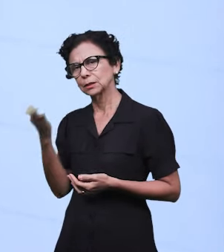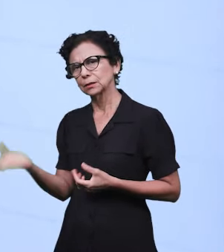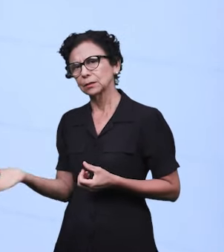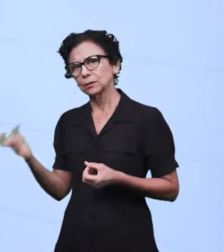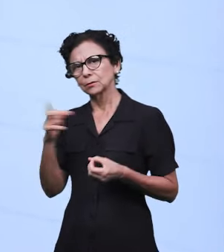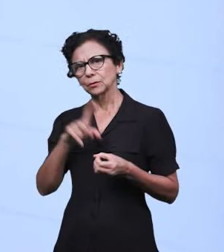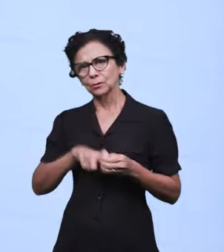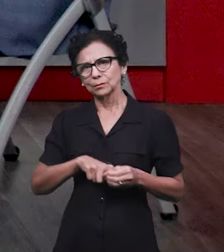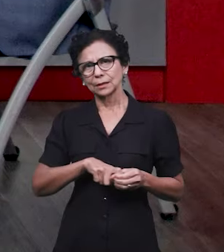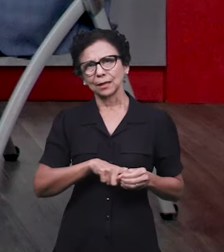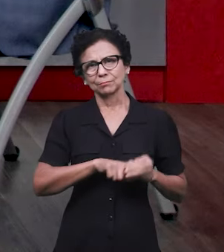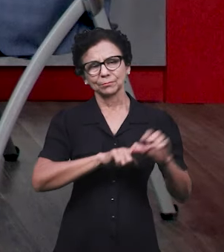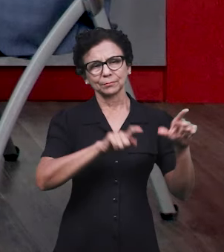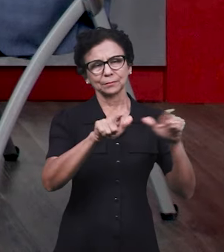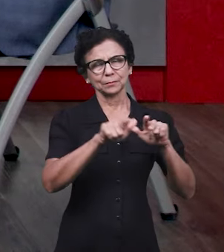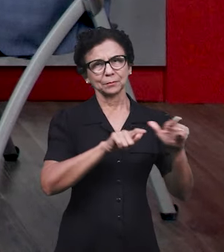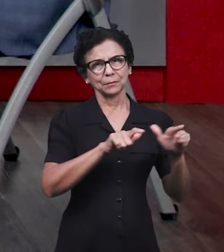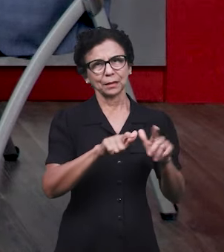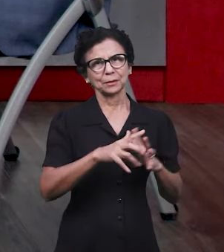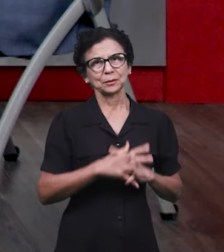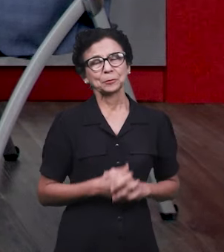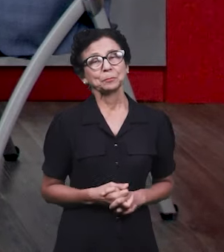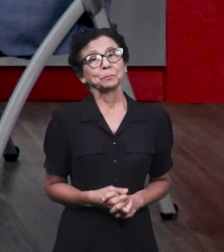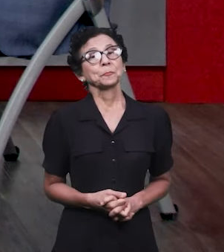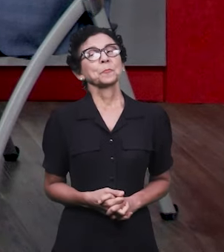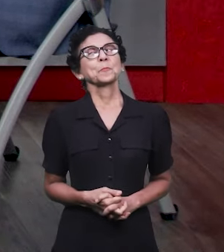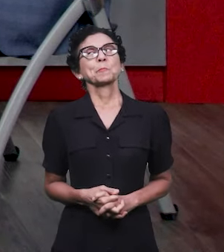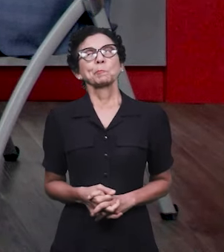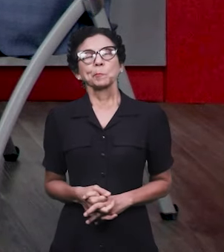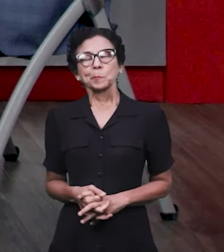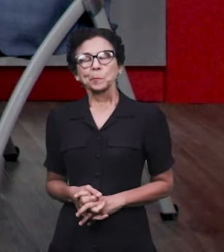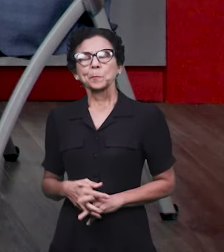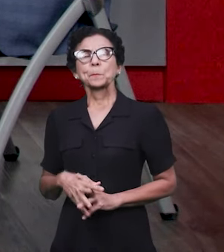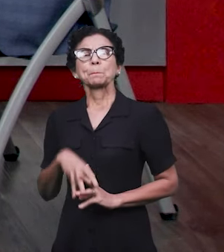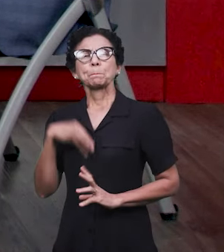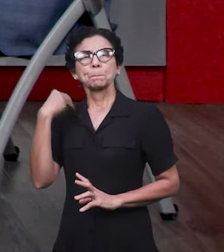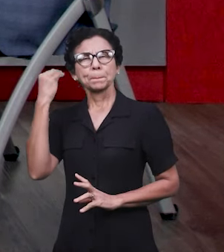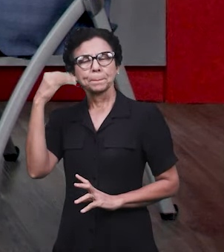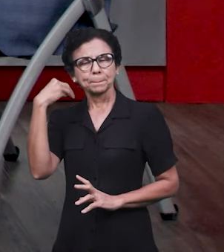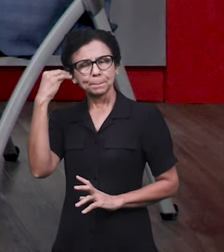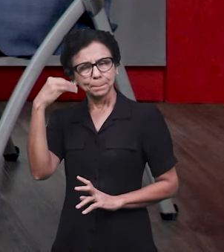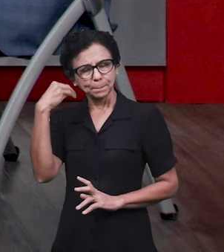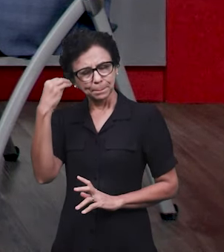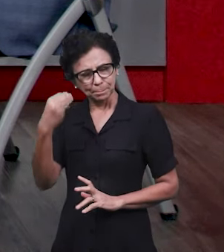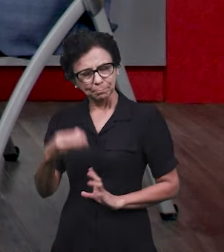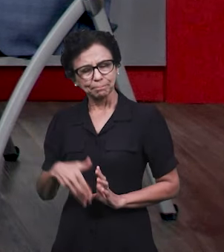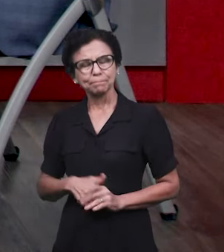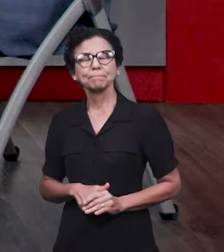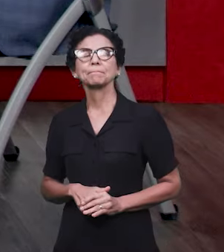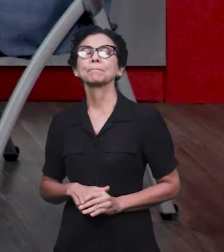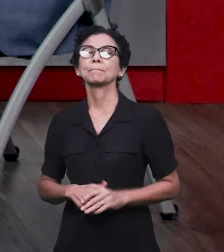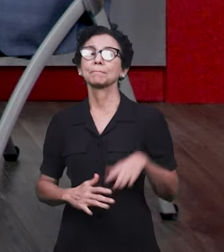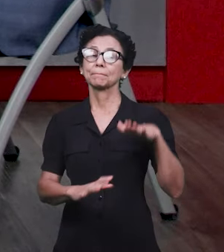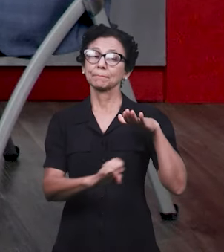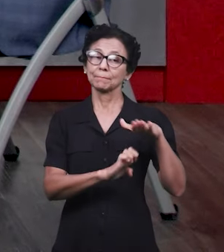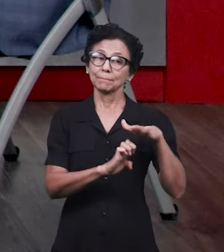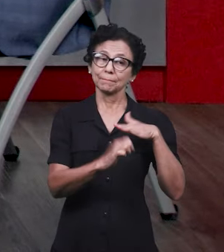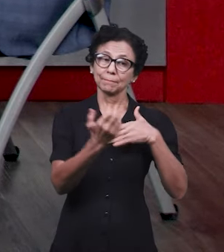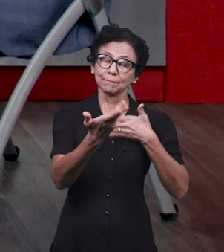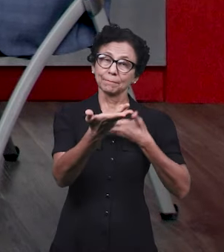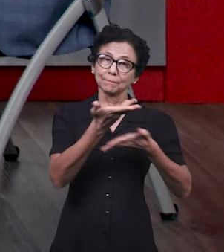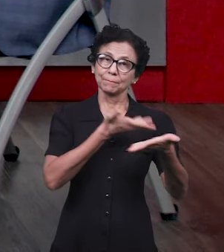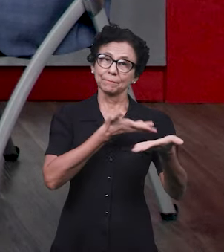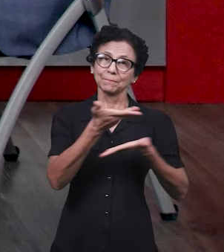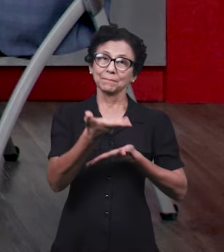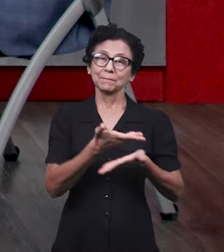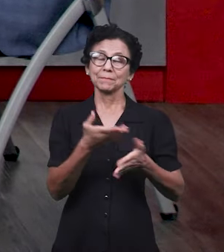mercado de trabalho a pessoa idosa que tem muito a contribuir, não só ali para a empresa, mas para a